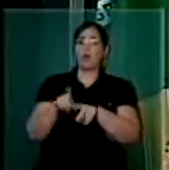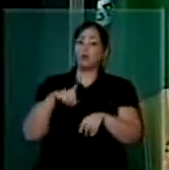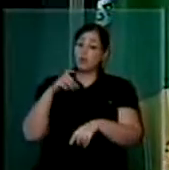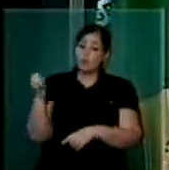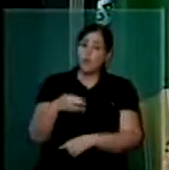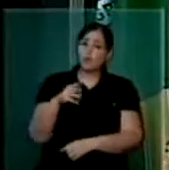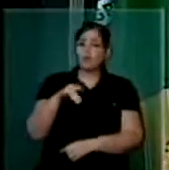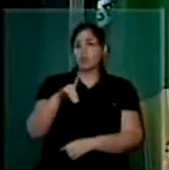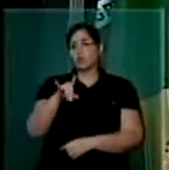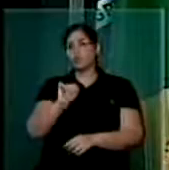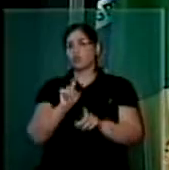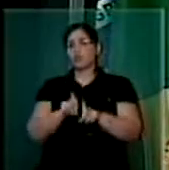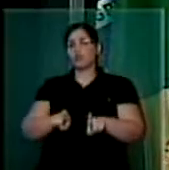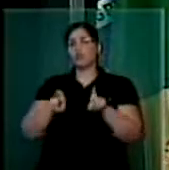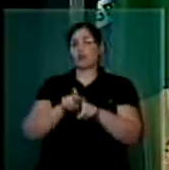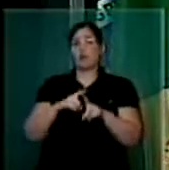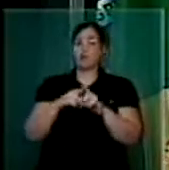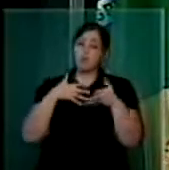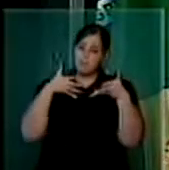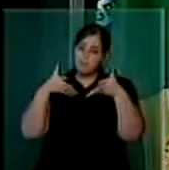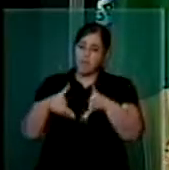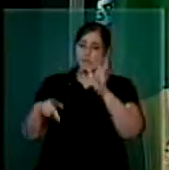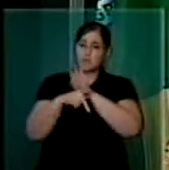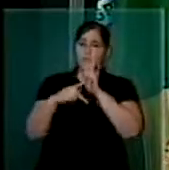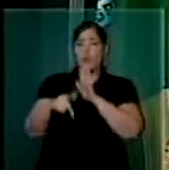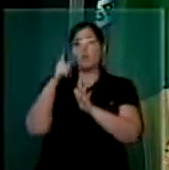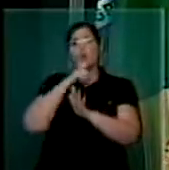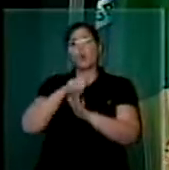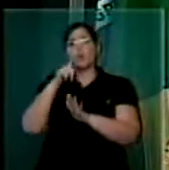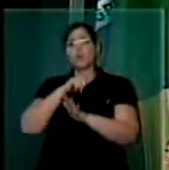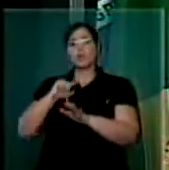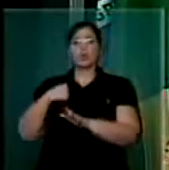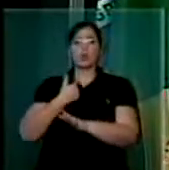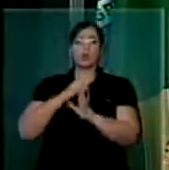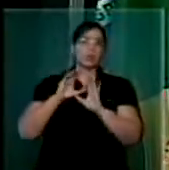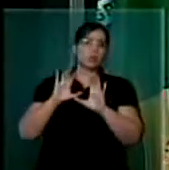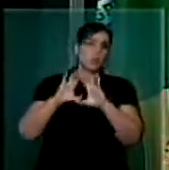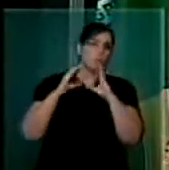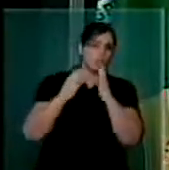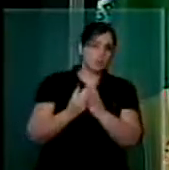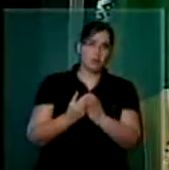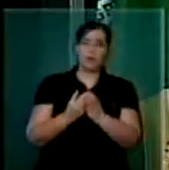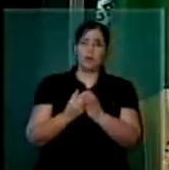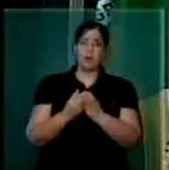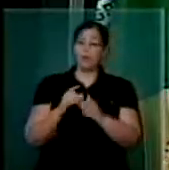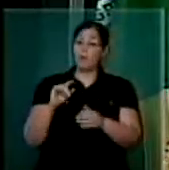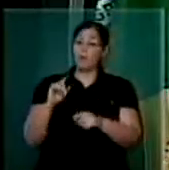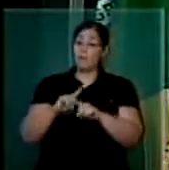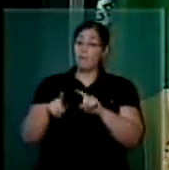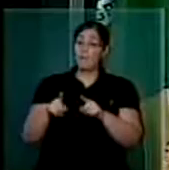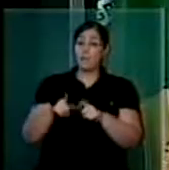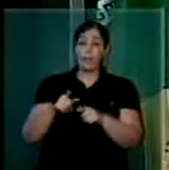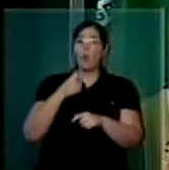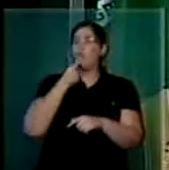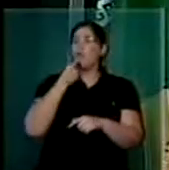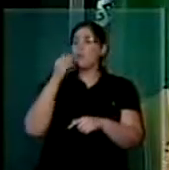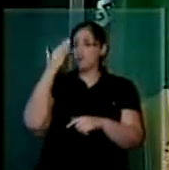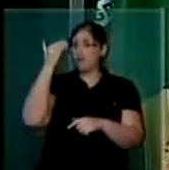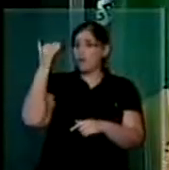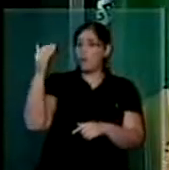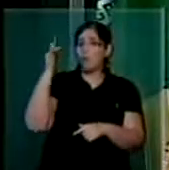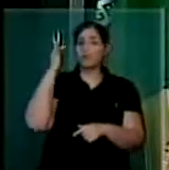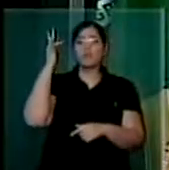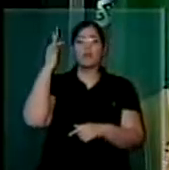digitais que fazem parte dessa conquista da nossa civilização. O grande psicanalista e